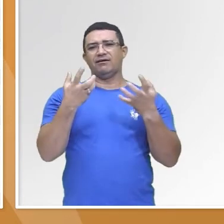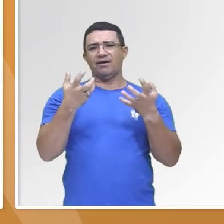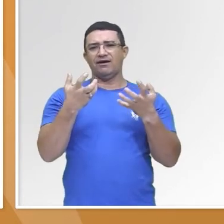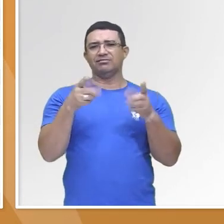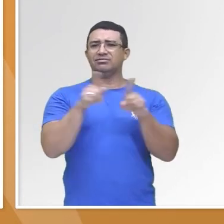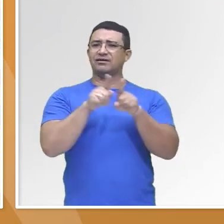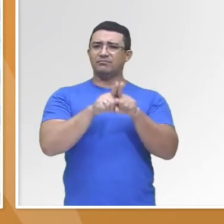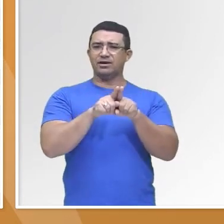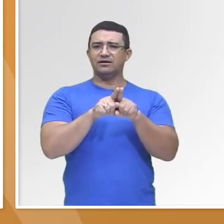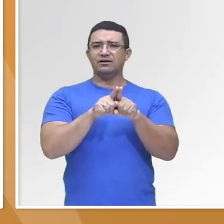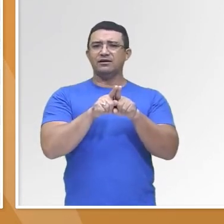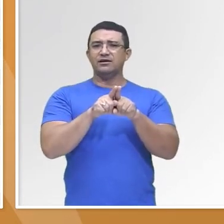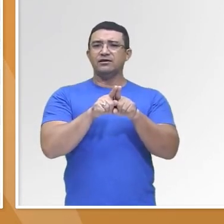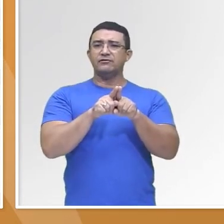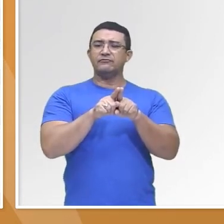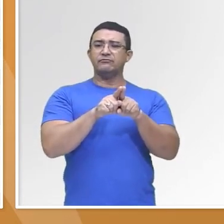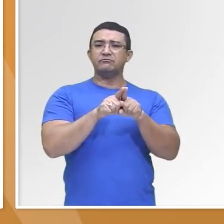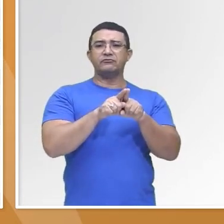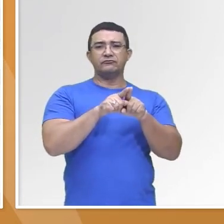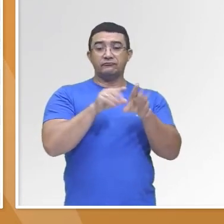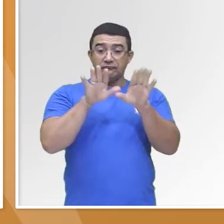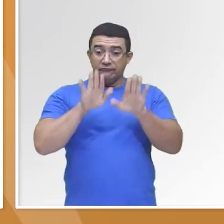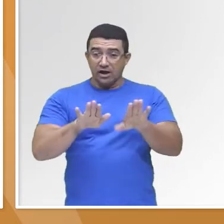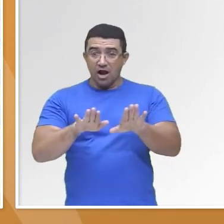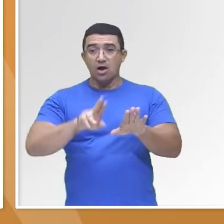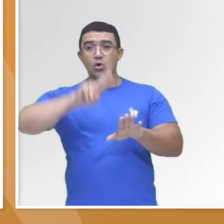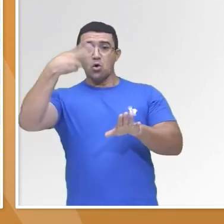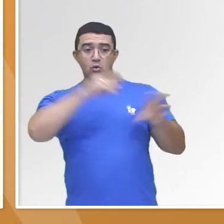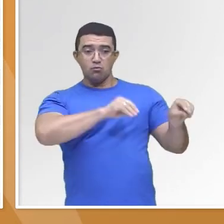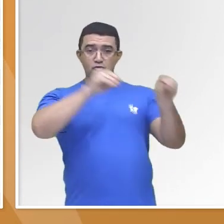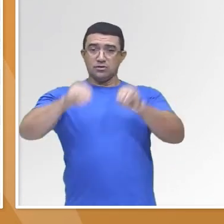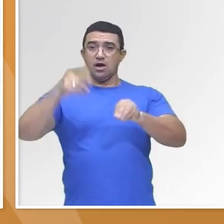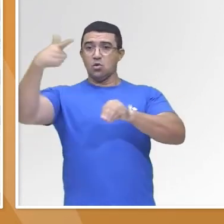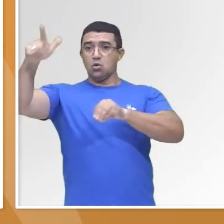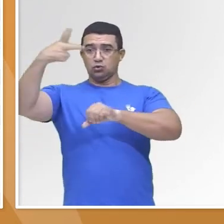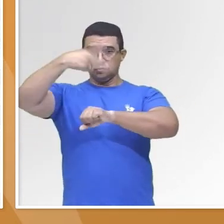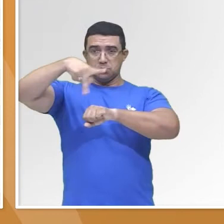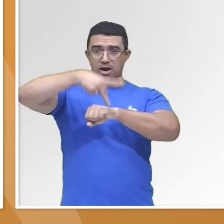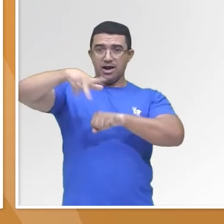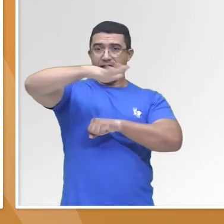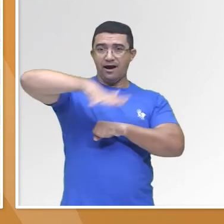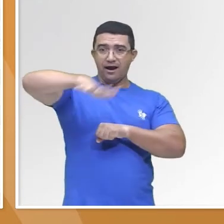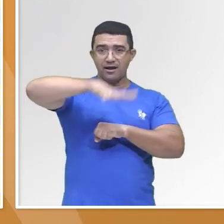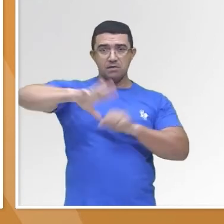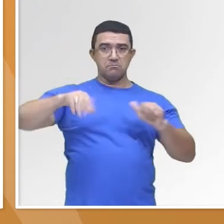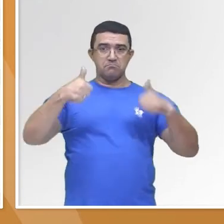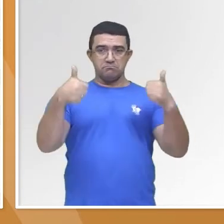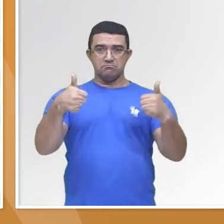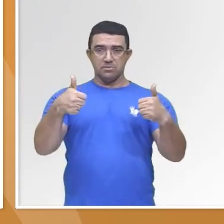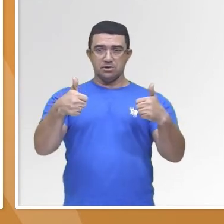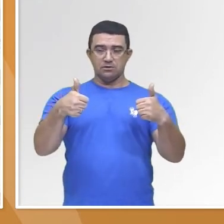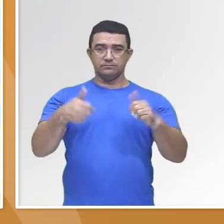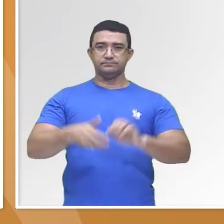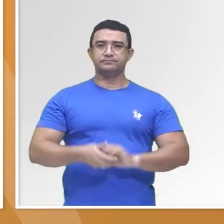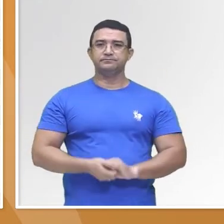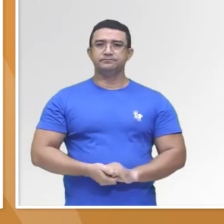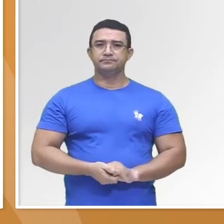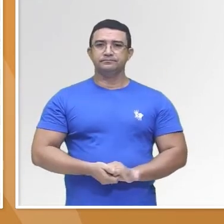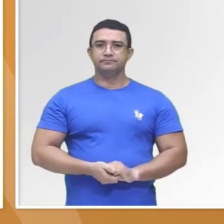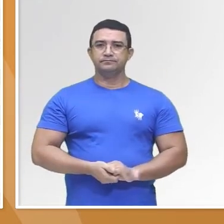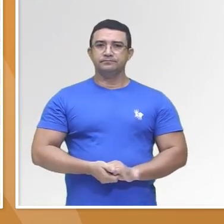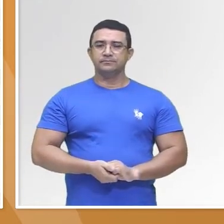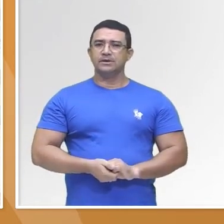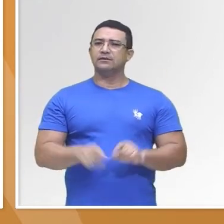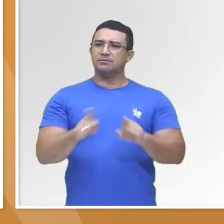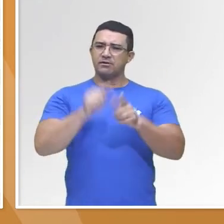se concentrar ou migrar para outras áreas, ok? Gente, além disso, além desses